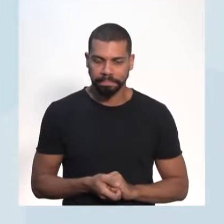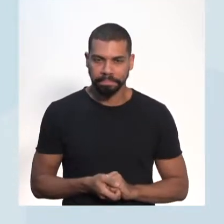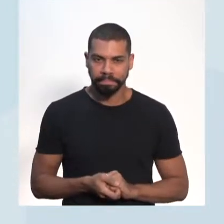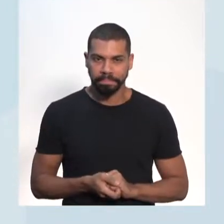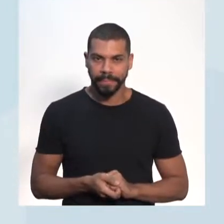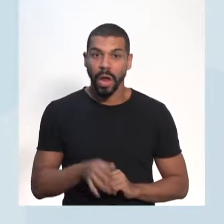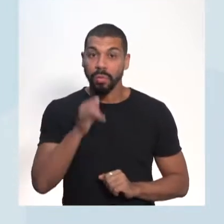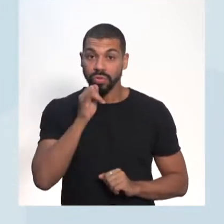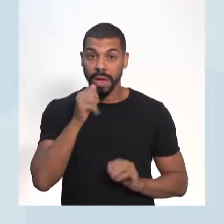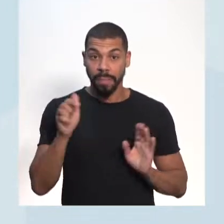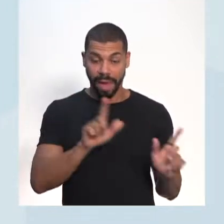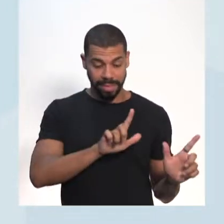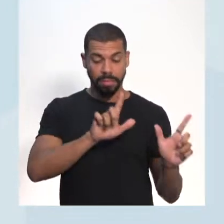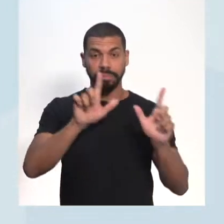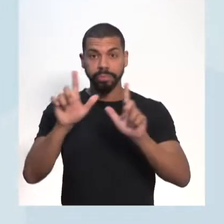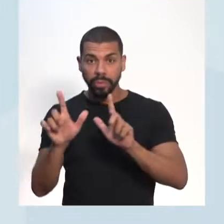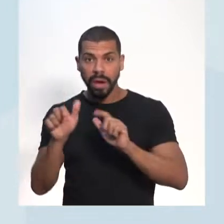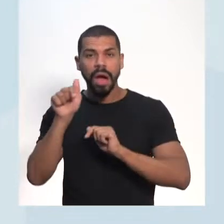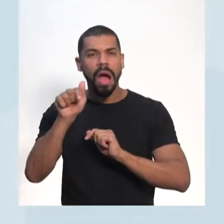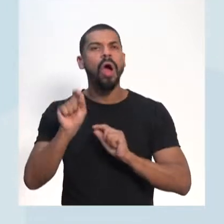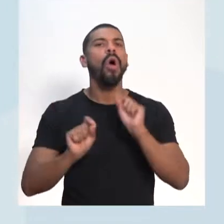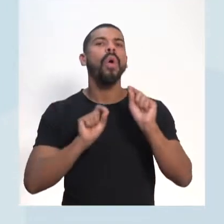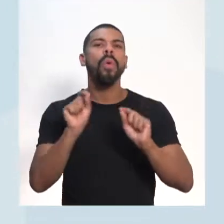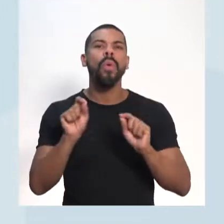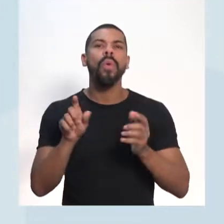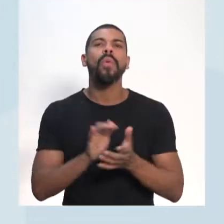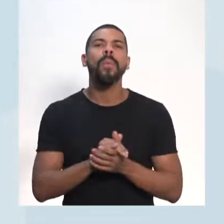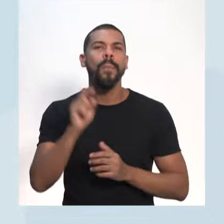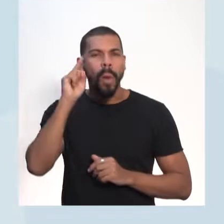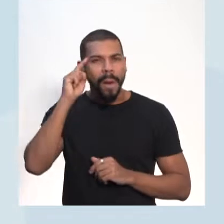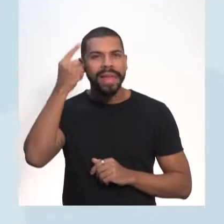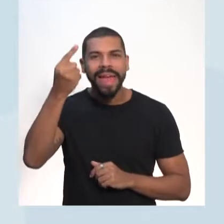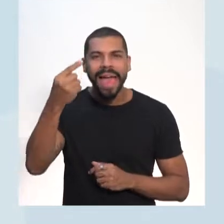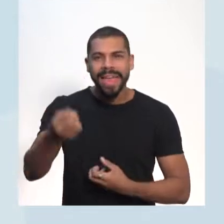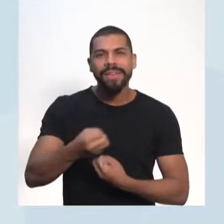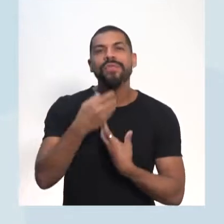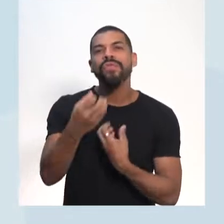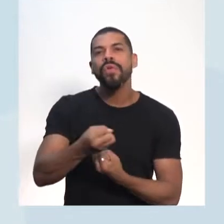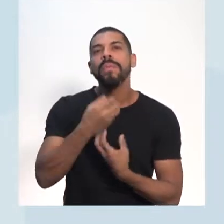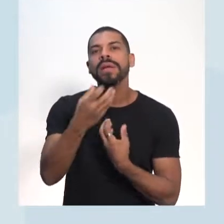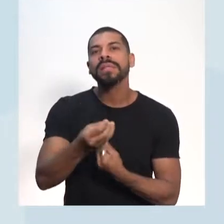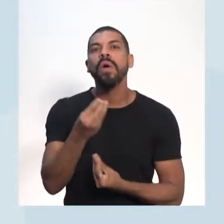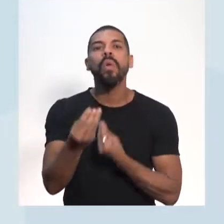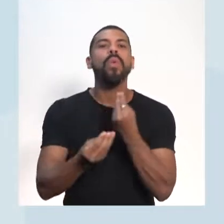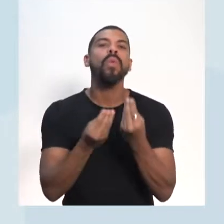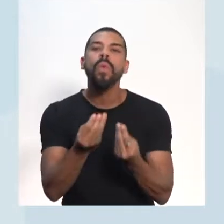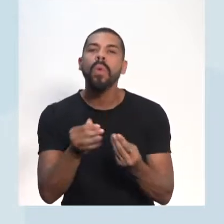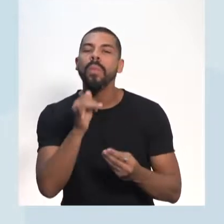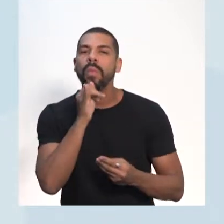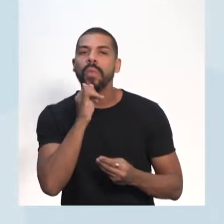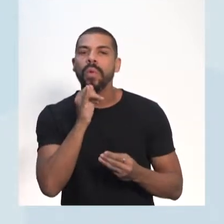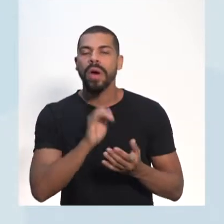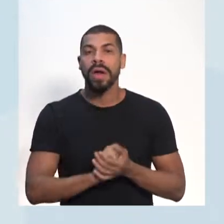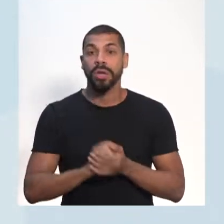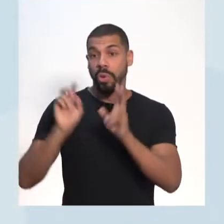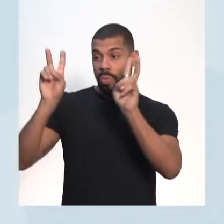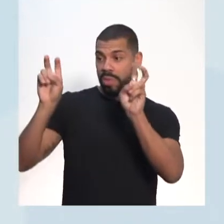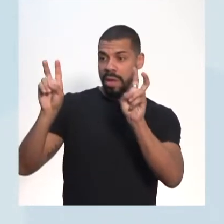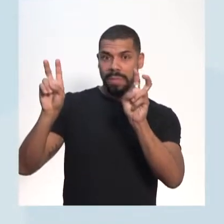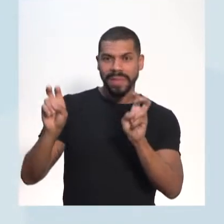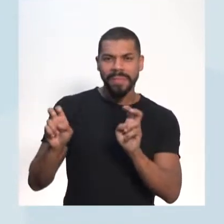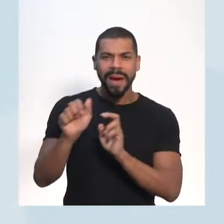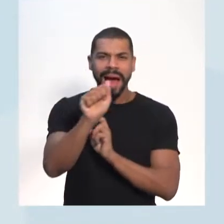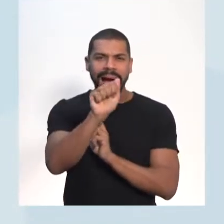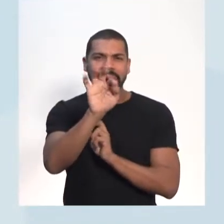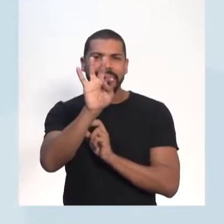essa apresentação, a nossa ideia é informar como serão as orientações a respeito das ATPCs durante